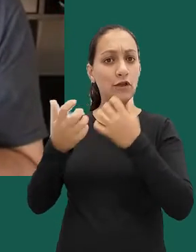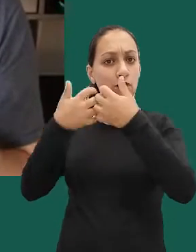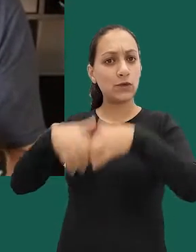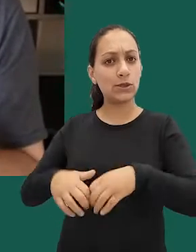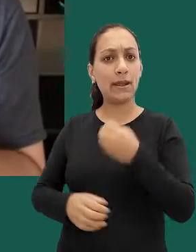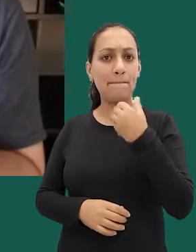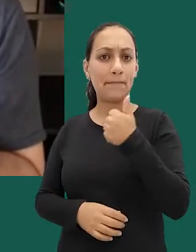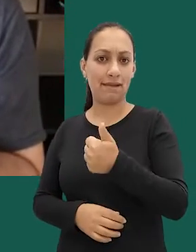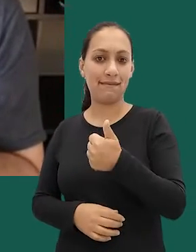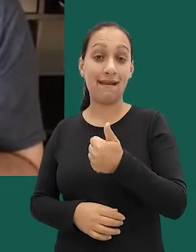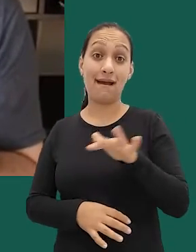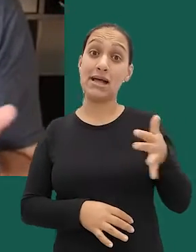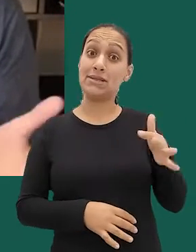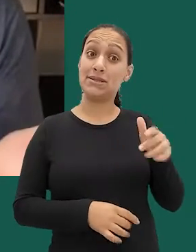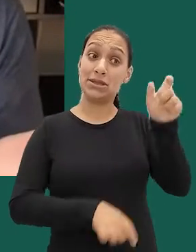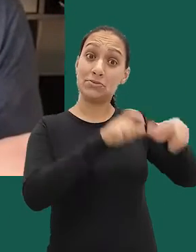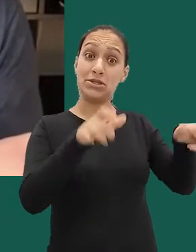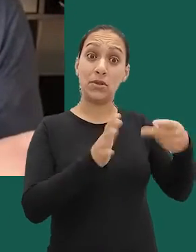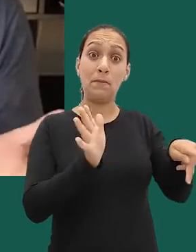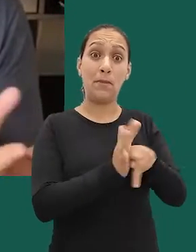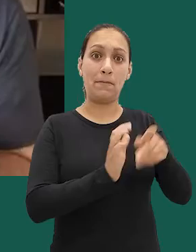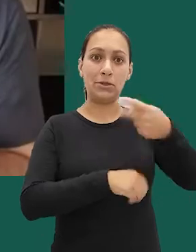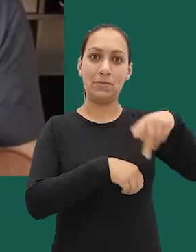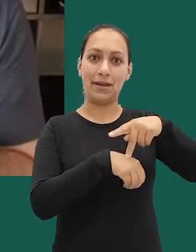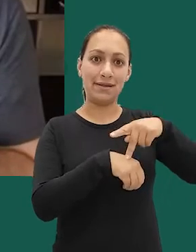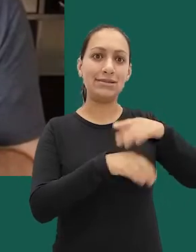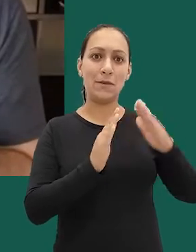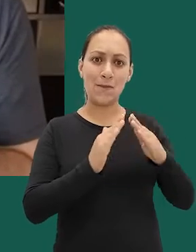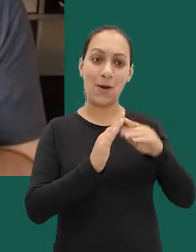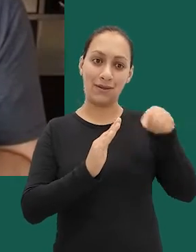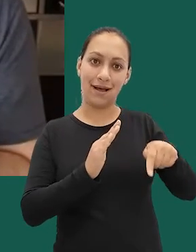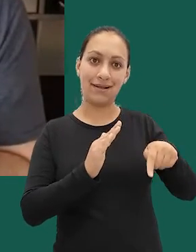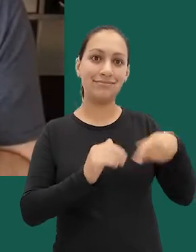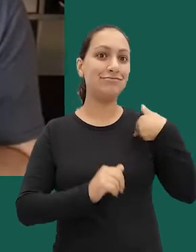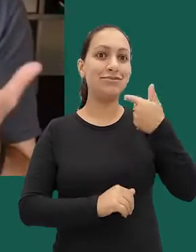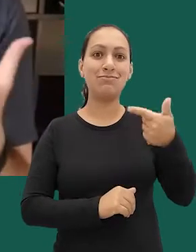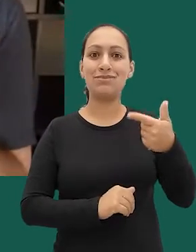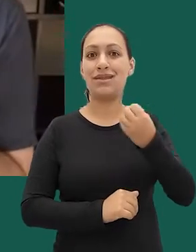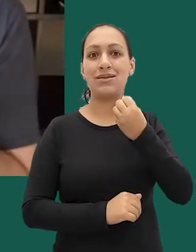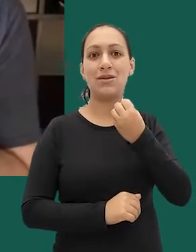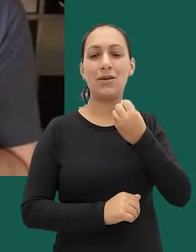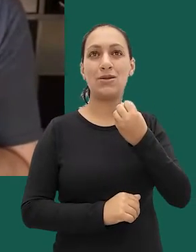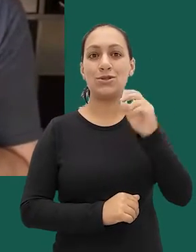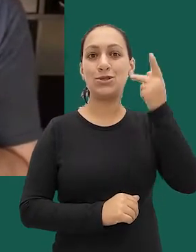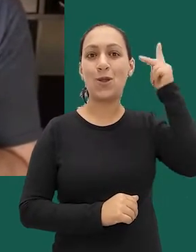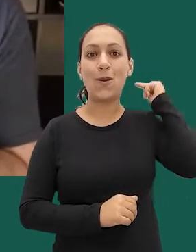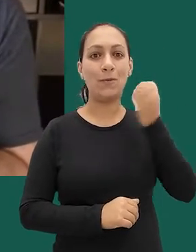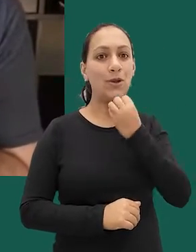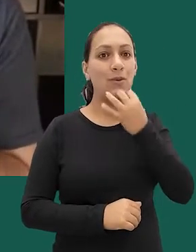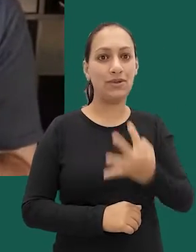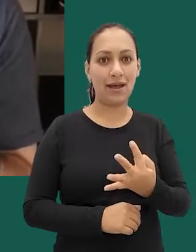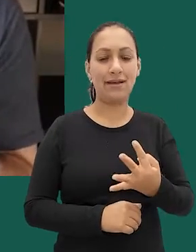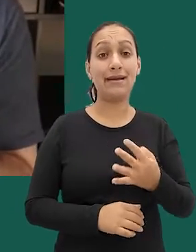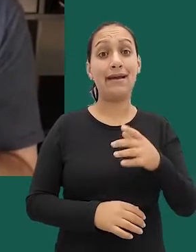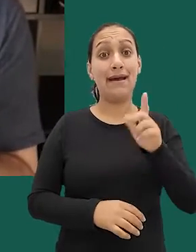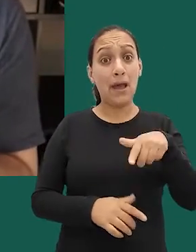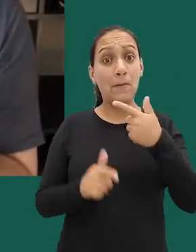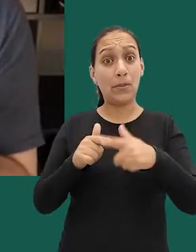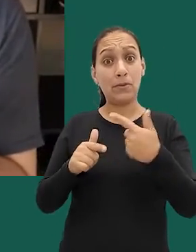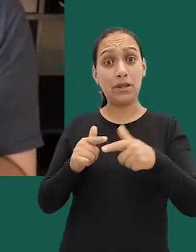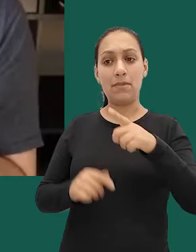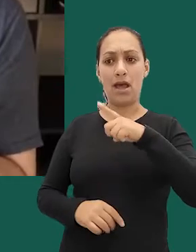nativos, eles não têm tanta história para contar, o que é melhor para a gente. Eles acabam entrando. Um problema que eu tenho para entrevistar nativo até